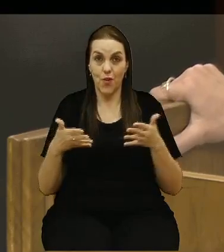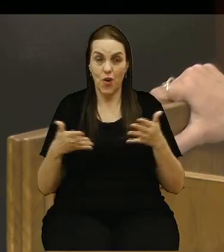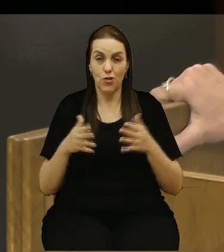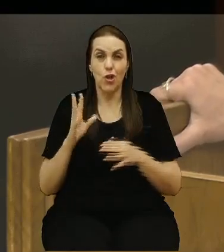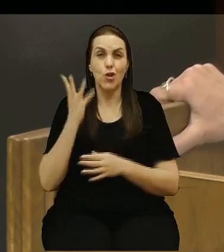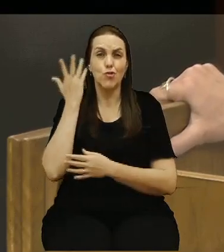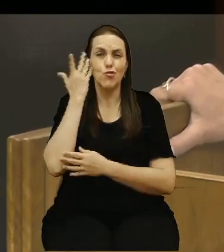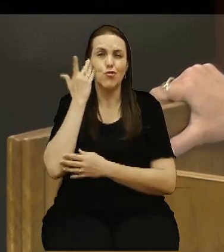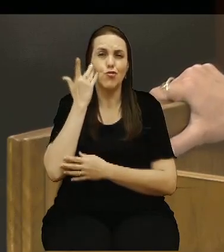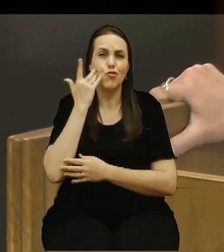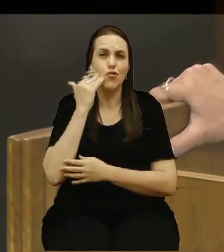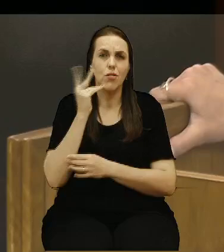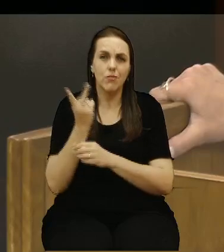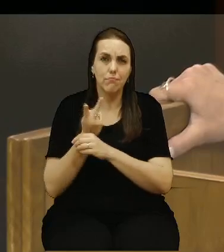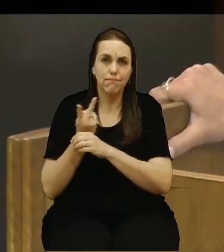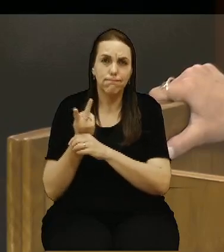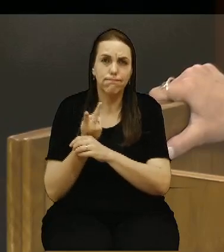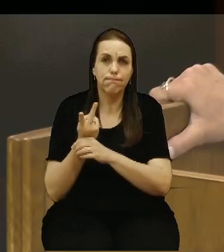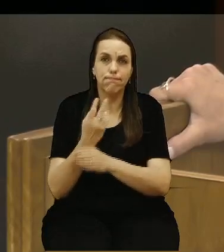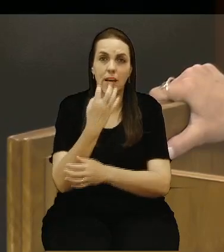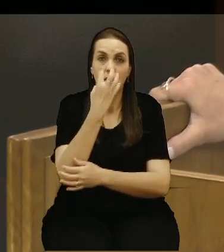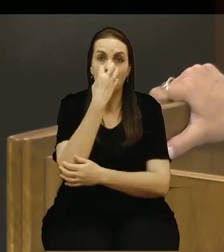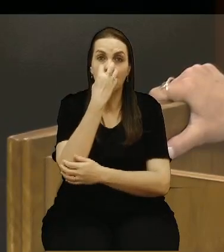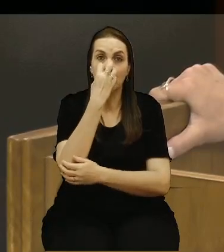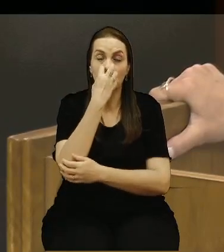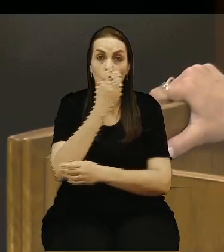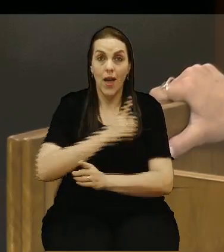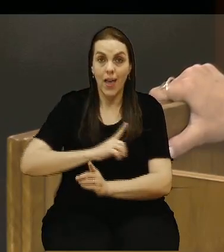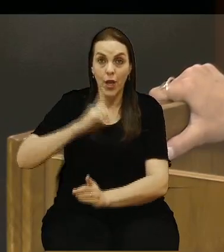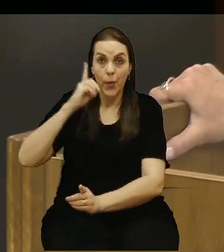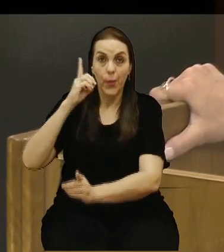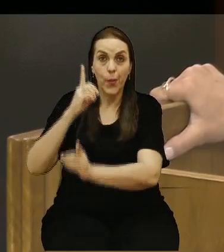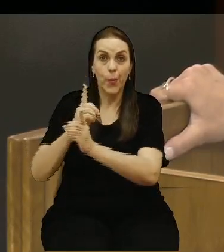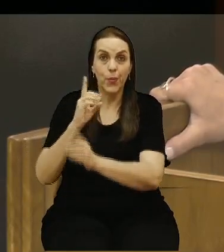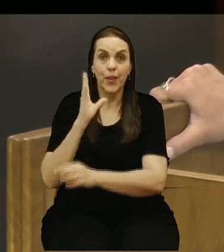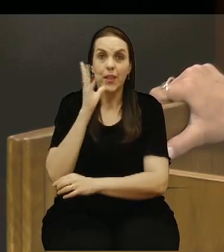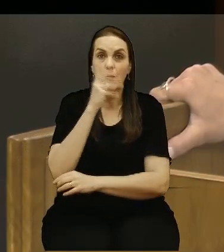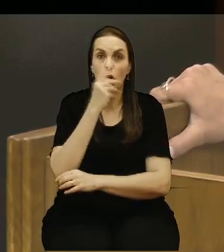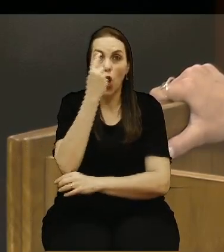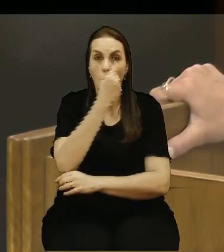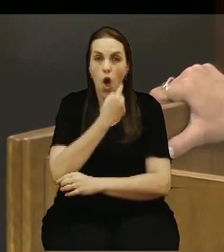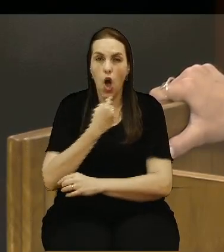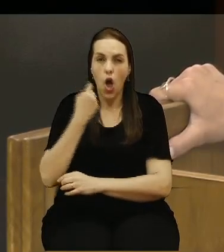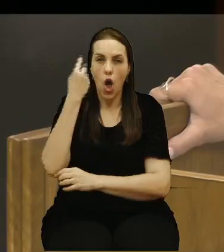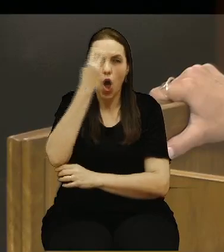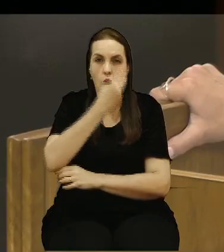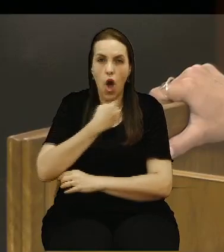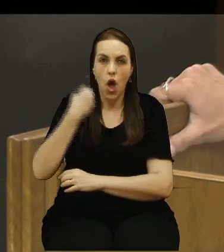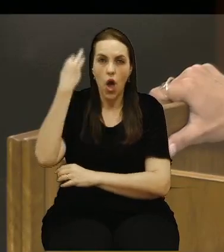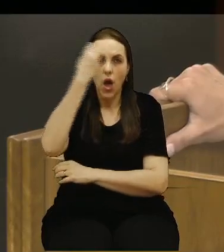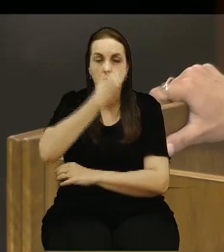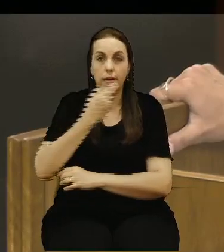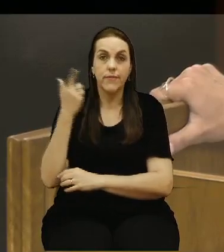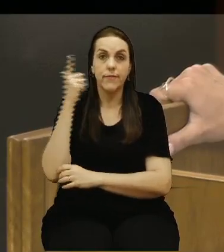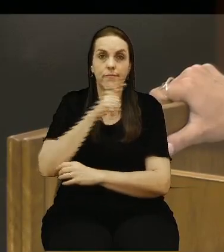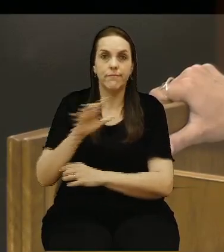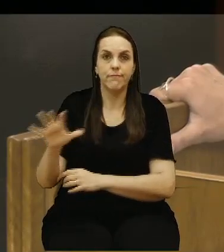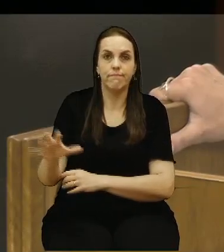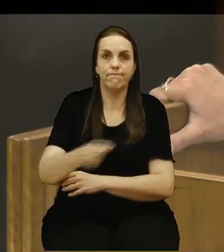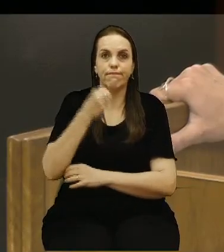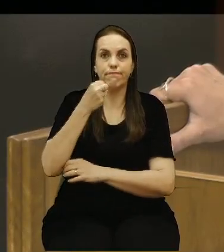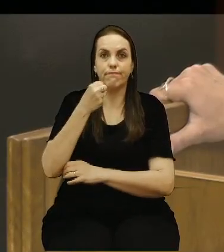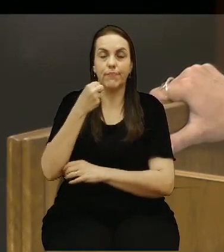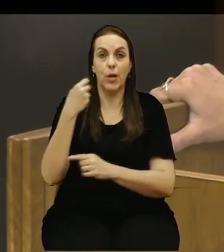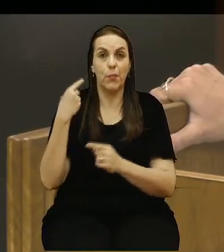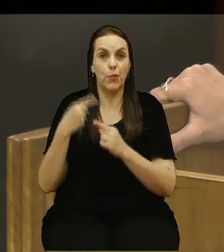foi encontrado, demoraram horas e horas e horas para conseguir resgatar, porque se